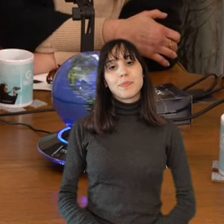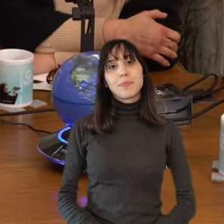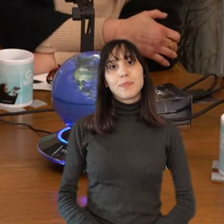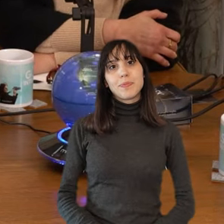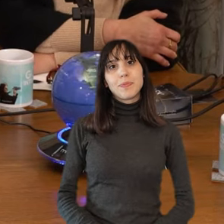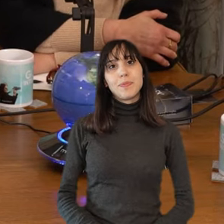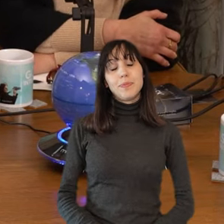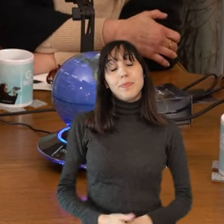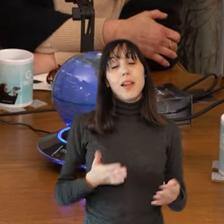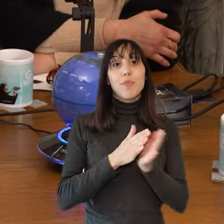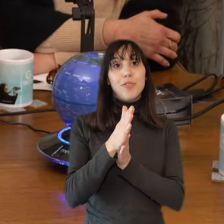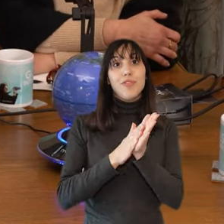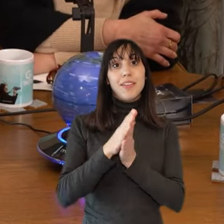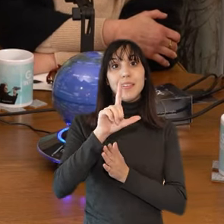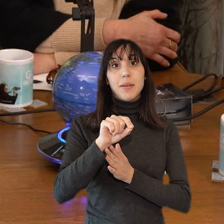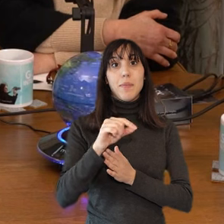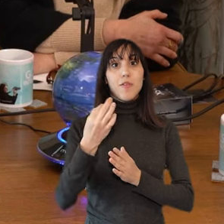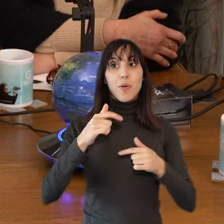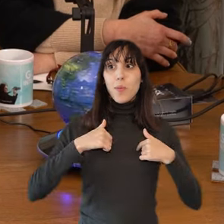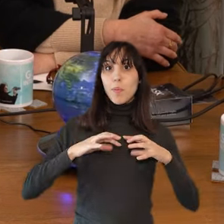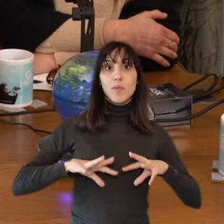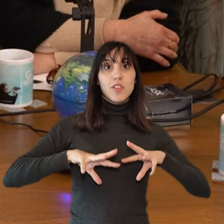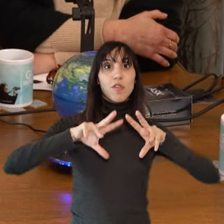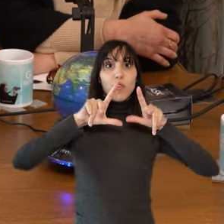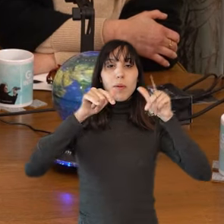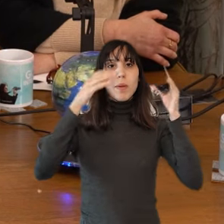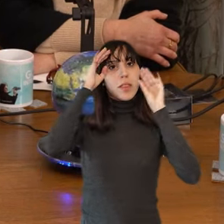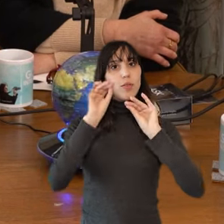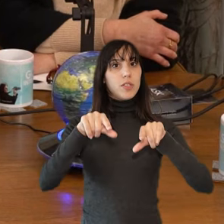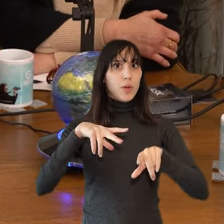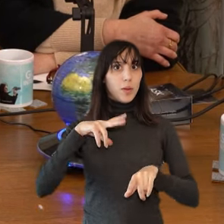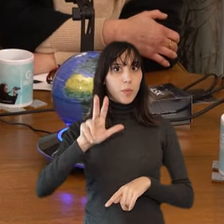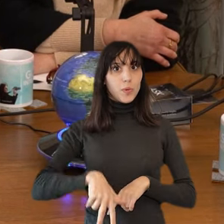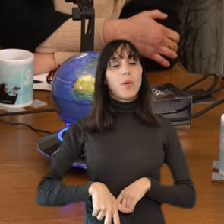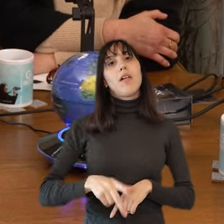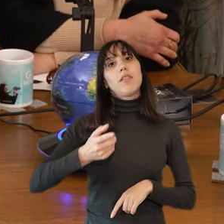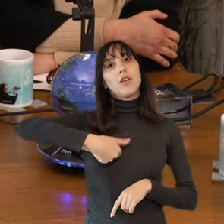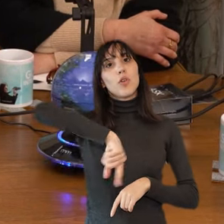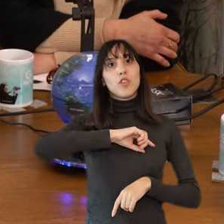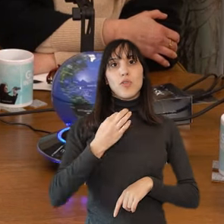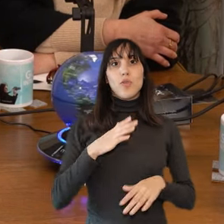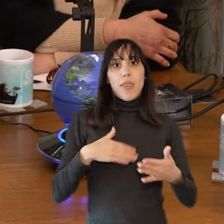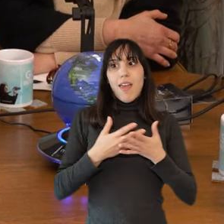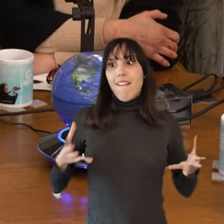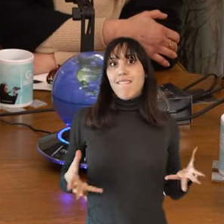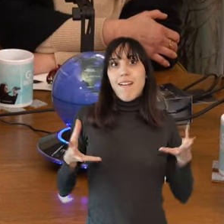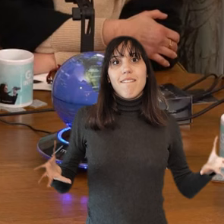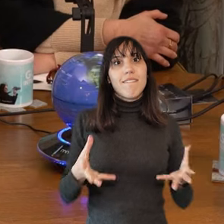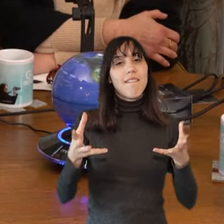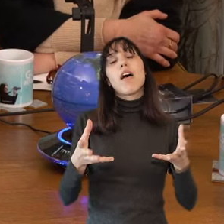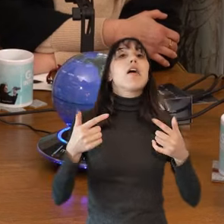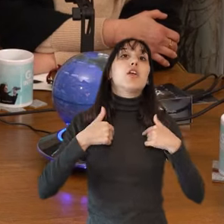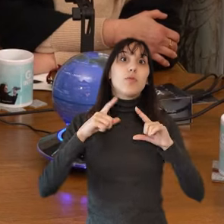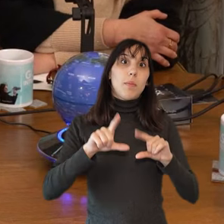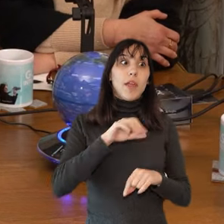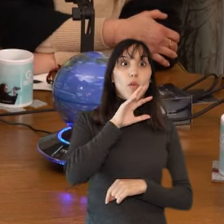E aproveitando também este desenvolvimento na da da educação em Portugal e que aquilo que nos que nos vai proporcionando novamente eu